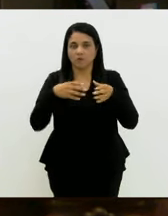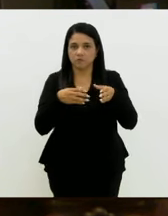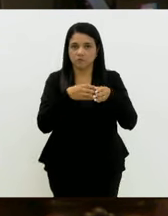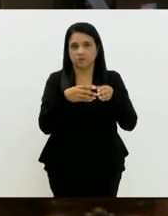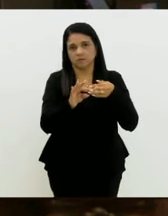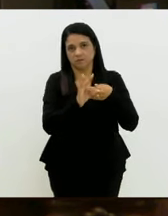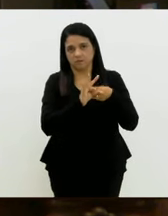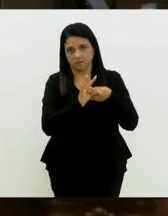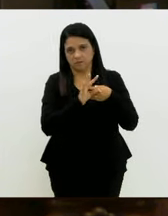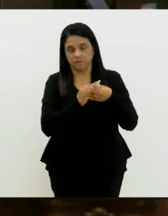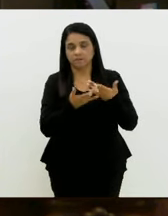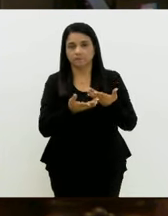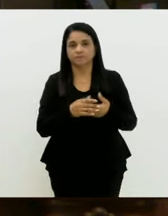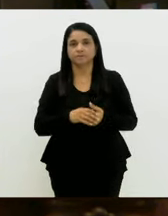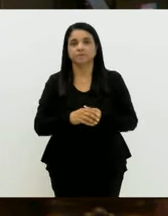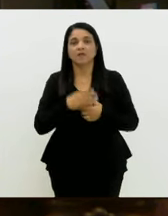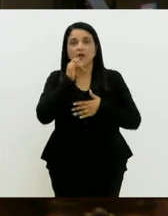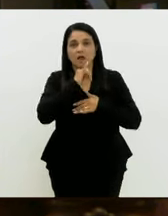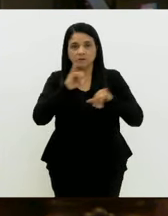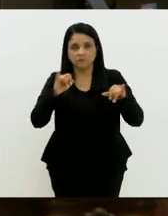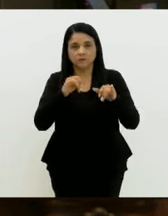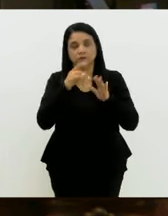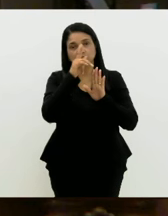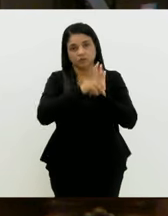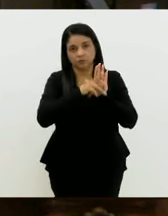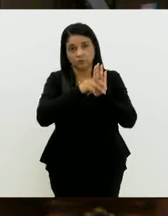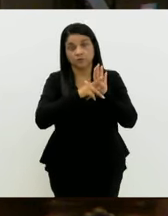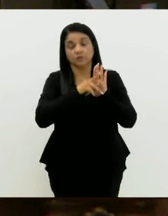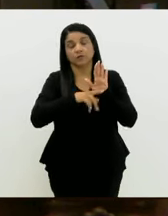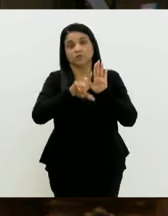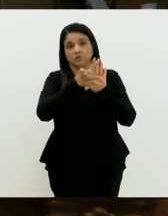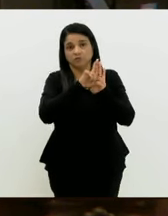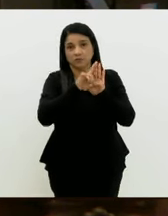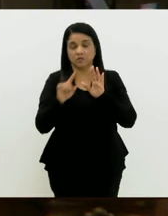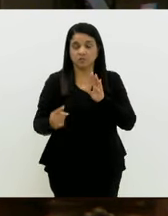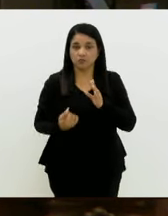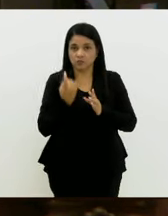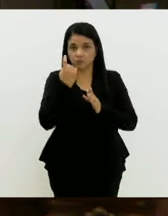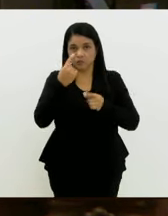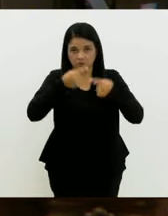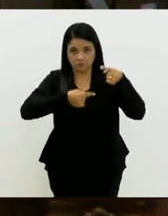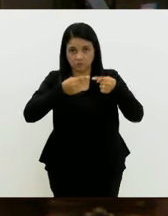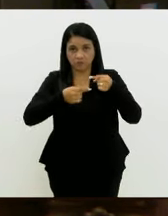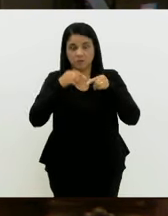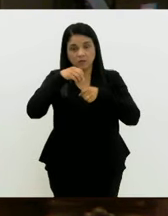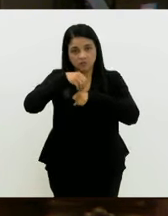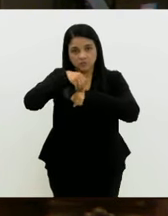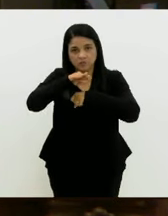técnicas. Anuncio, em discussão única, indicação legislativa